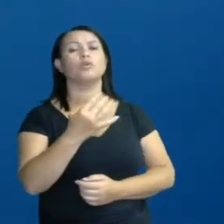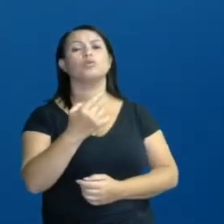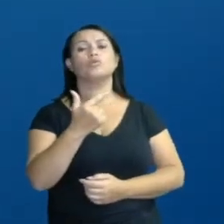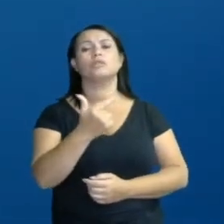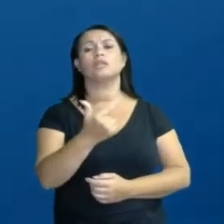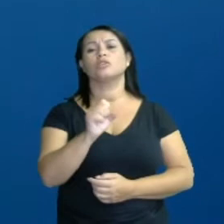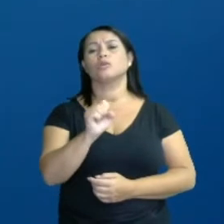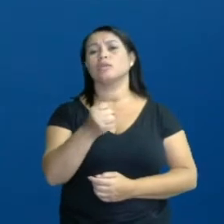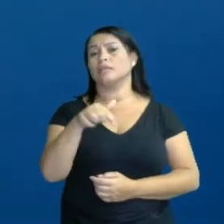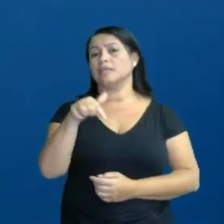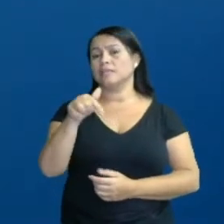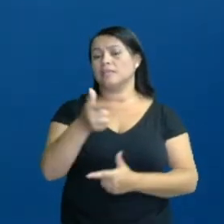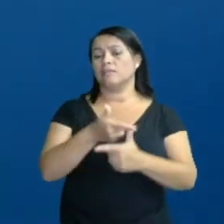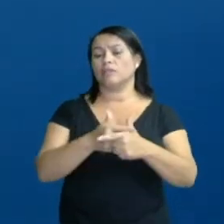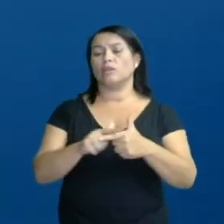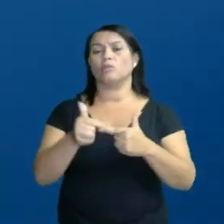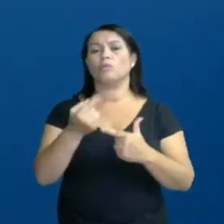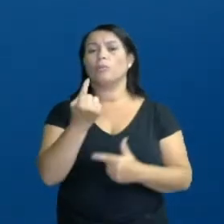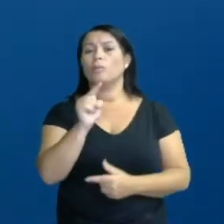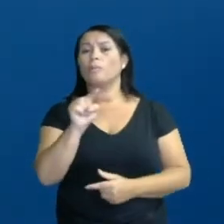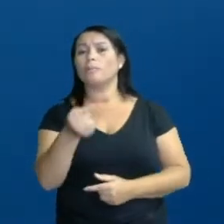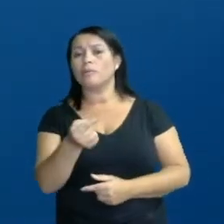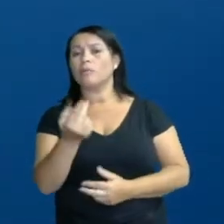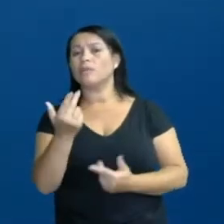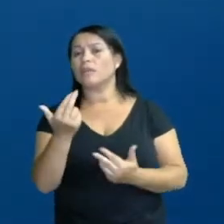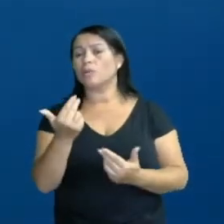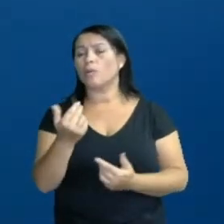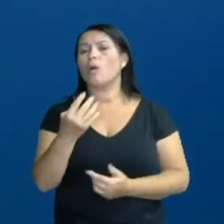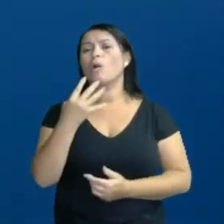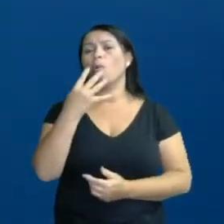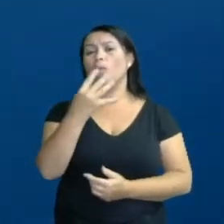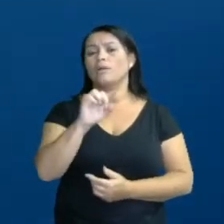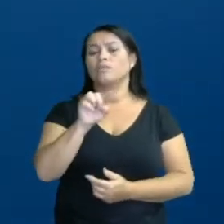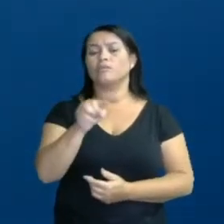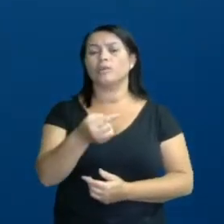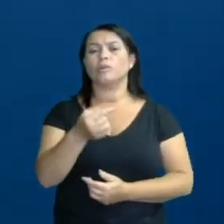4.287 dividido por 1.000 vai ser igual a quem? A